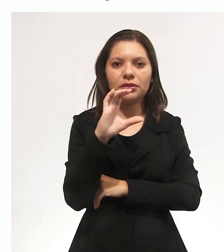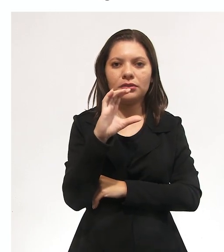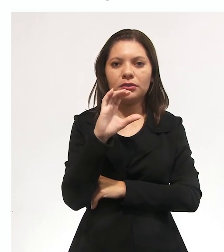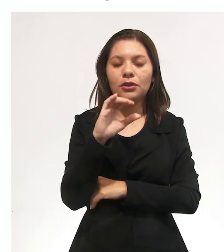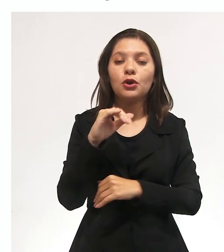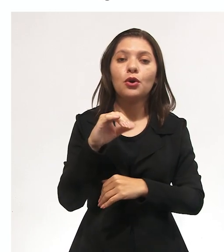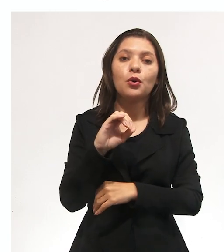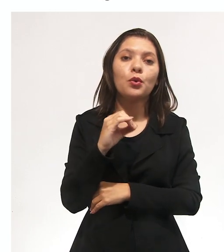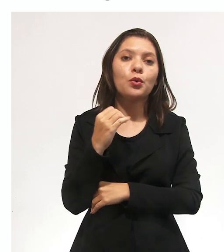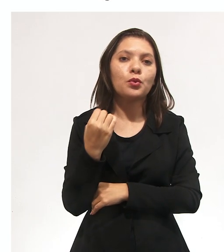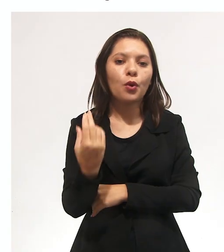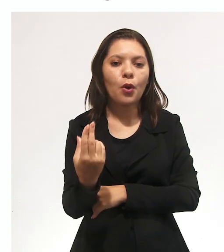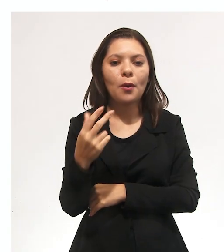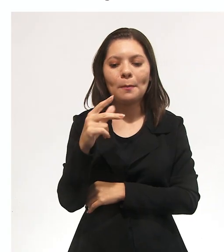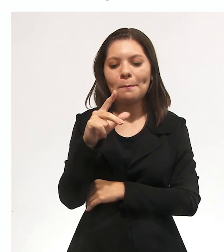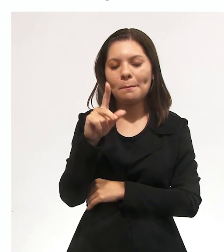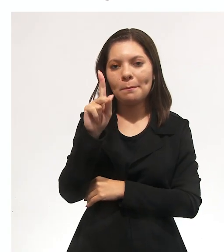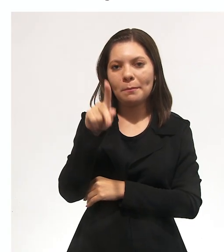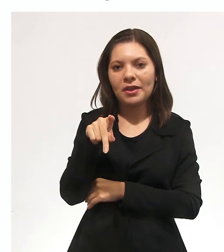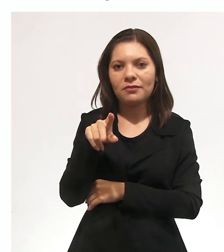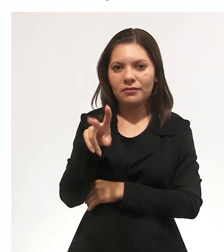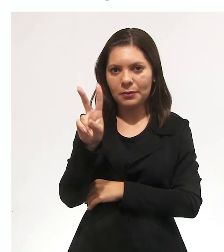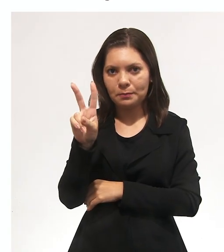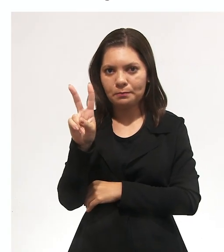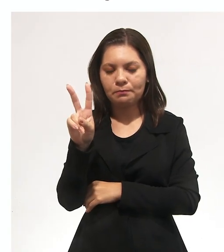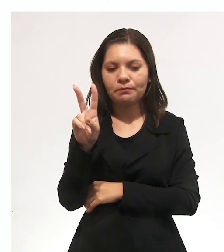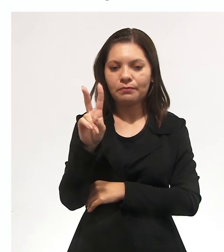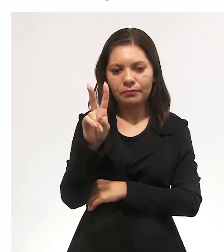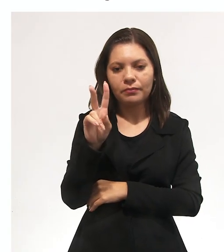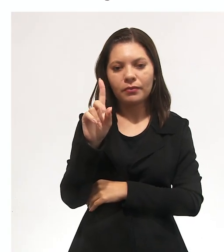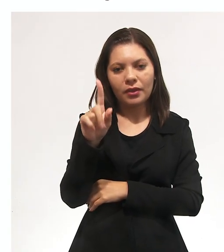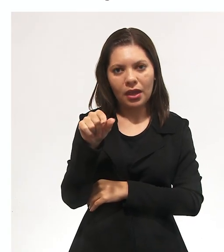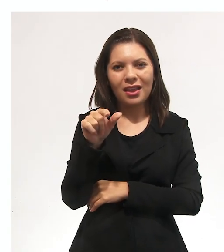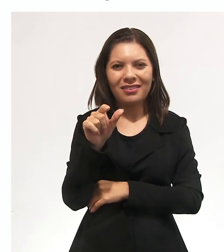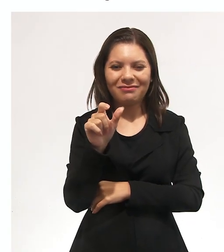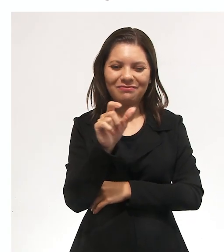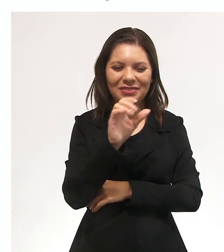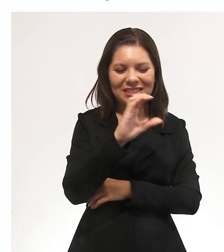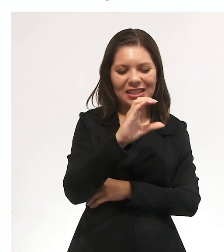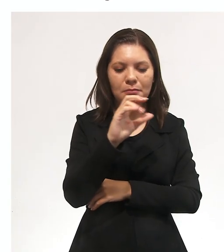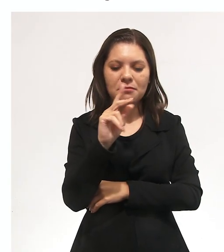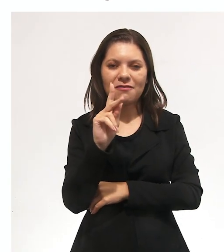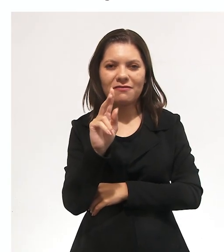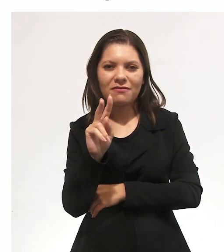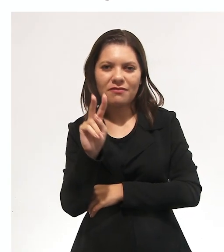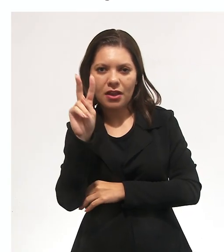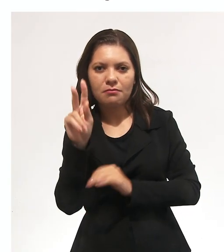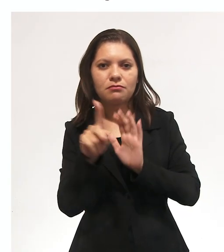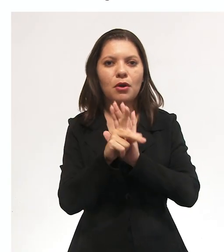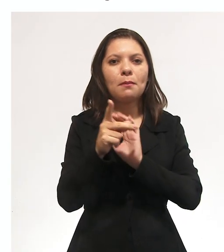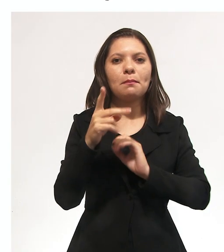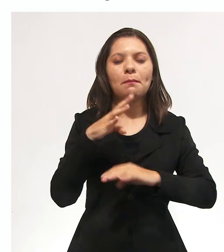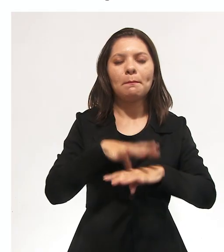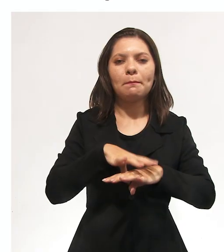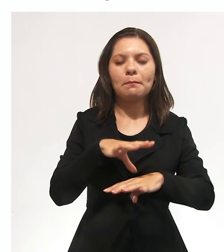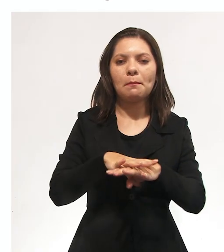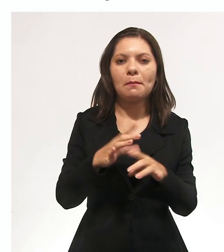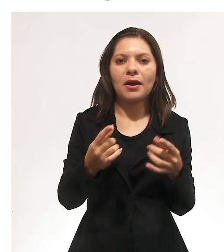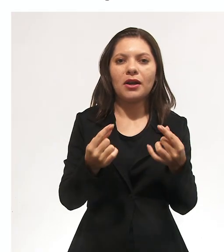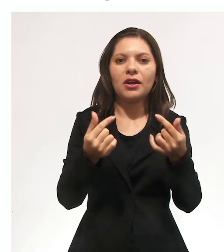PV, valor presente. Tá? Então, isso daqui, essas terminologias da matemática financeira, elas